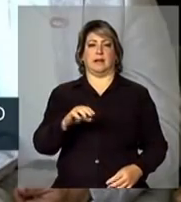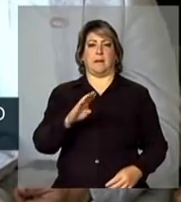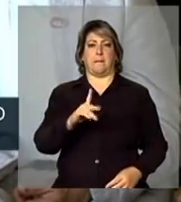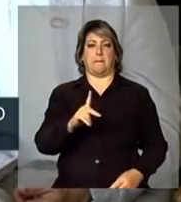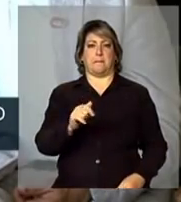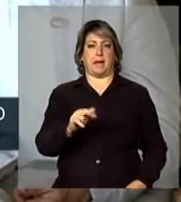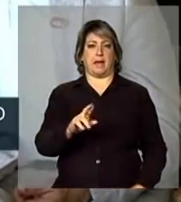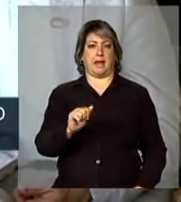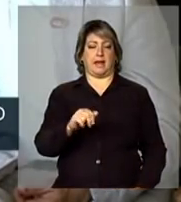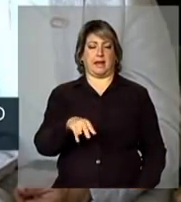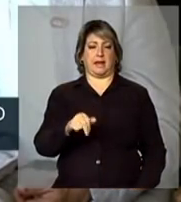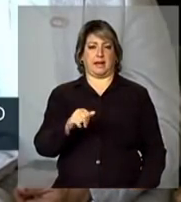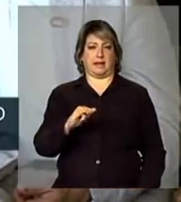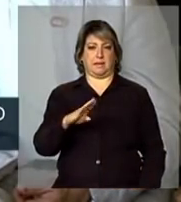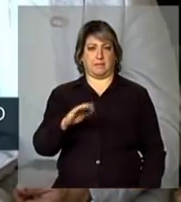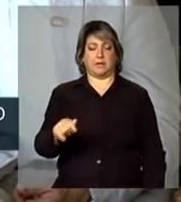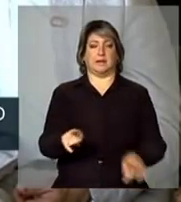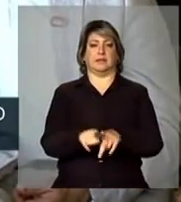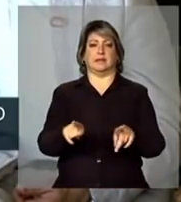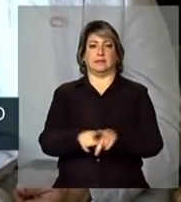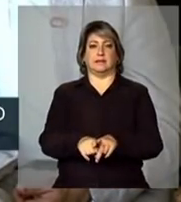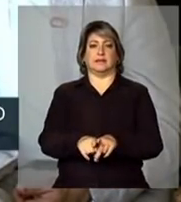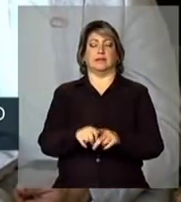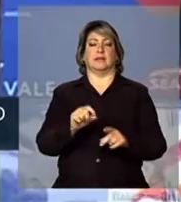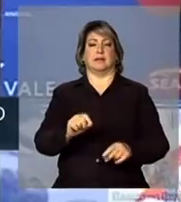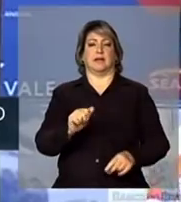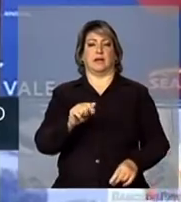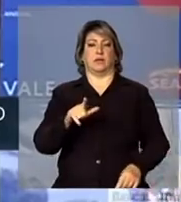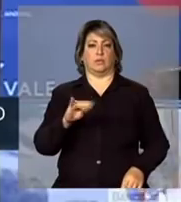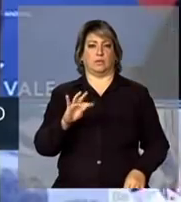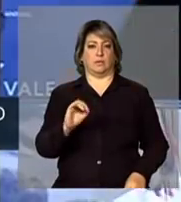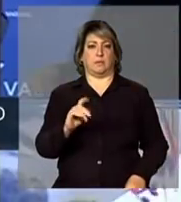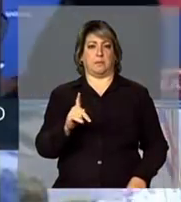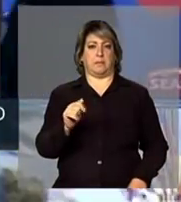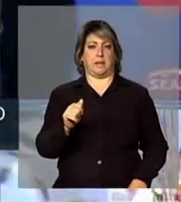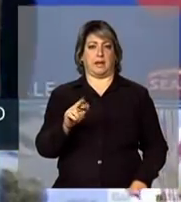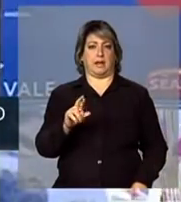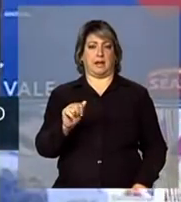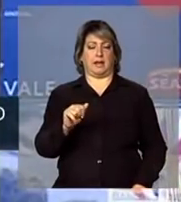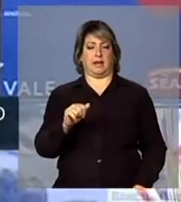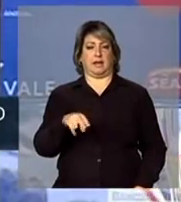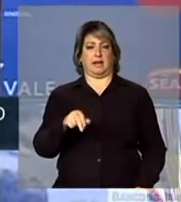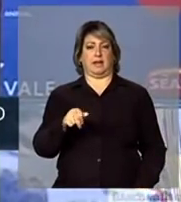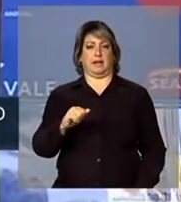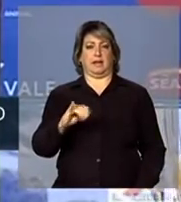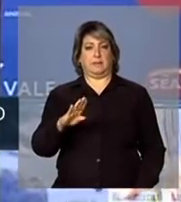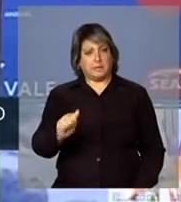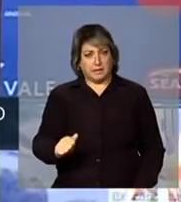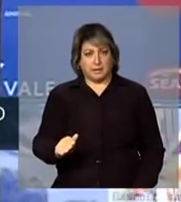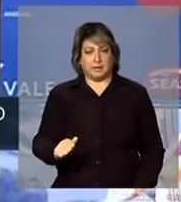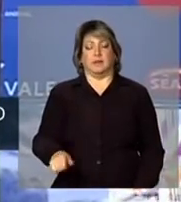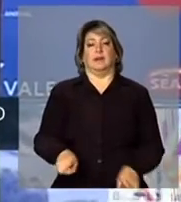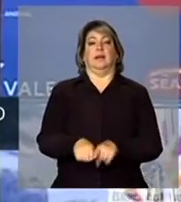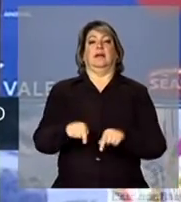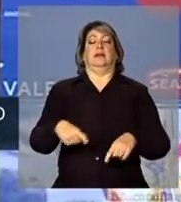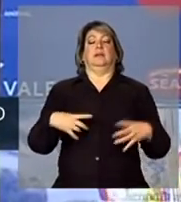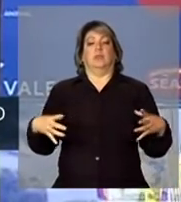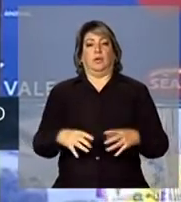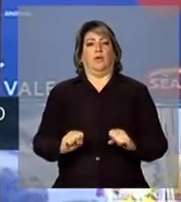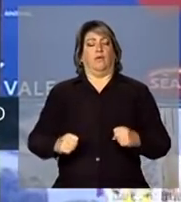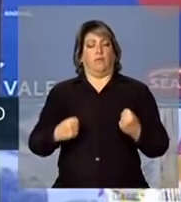e Baixo Rio Grande no Triângulo Mineiro e Alto Paranaíba. A região metropolitana, que é um forte anseio